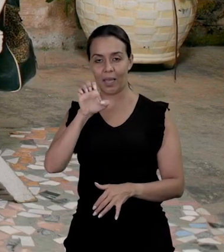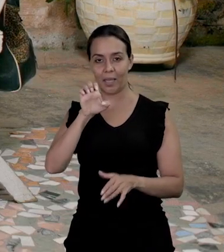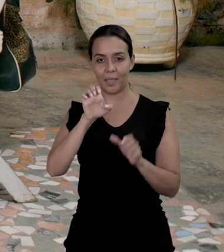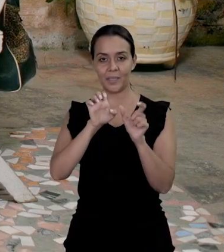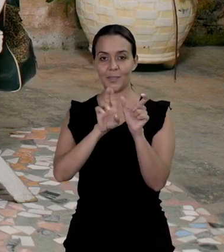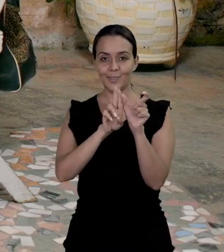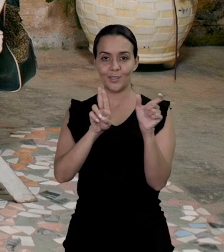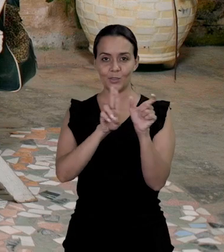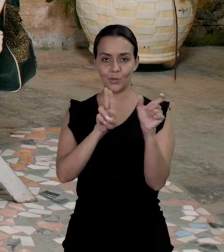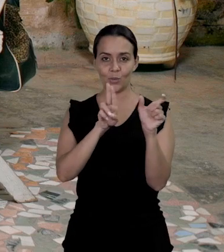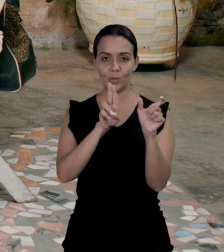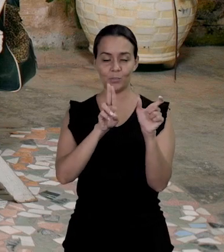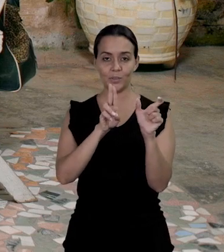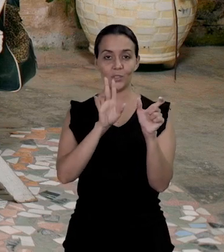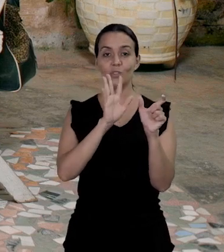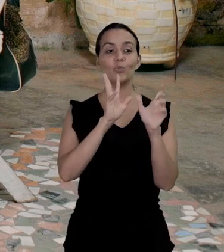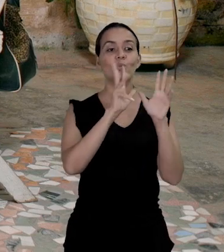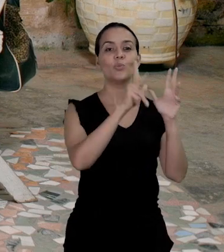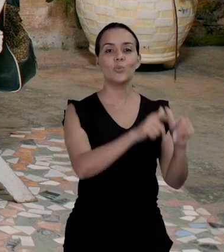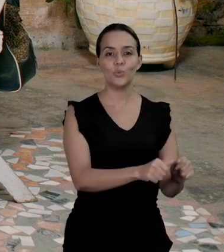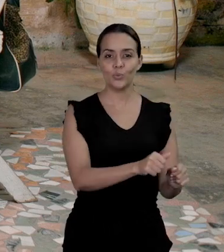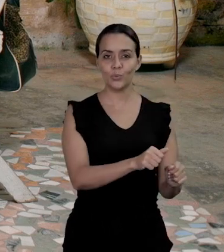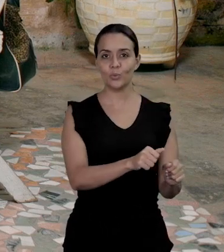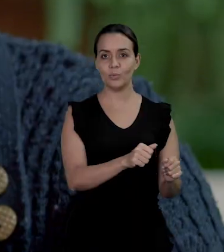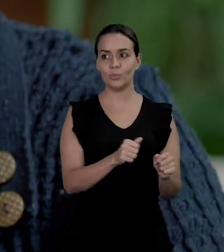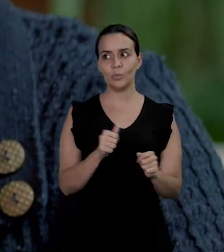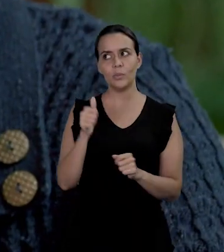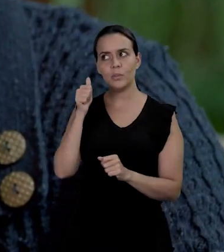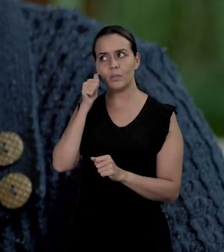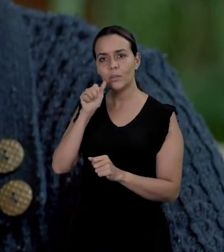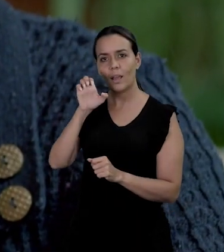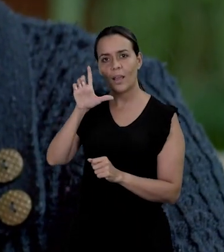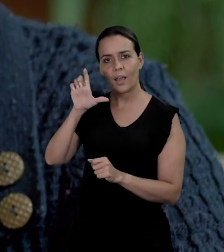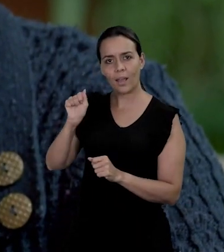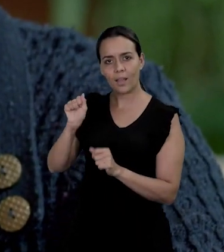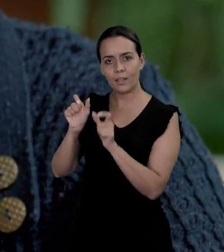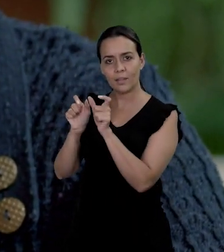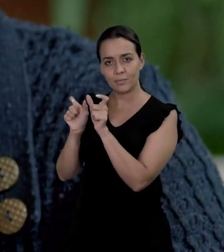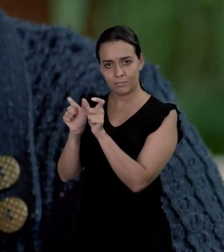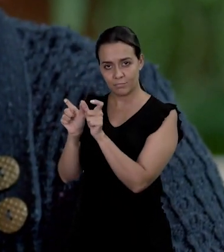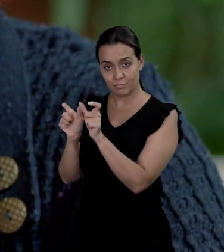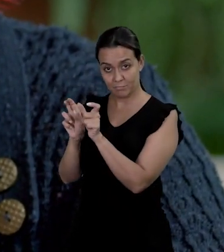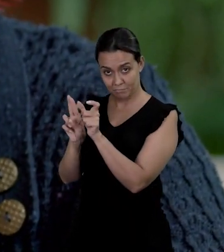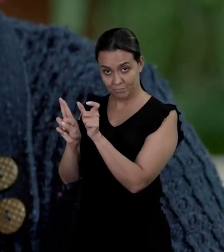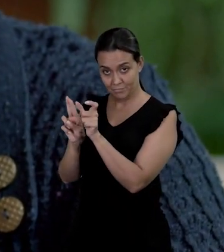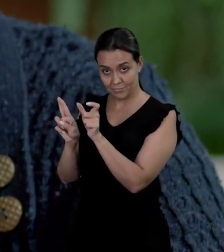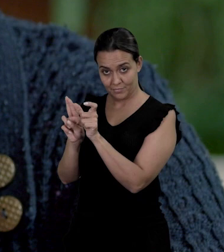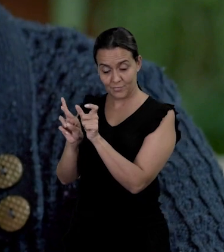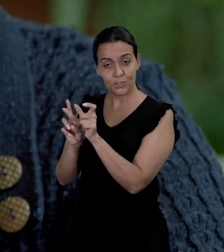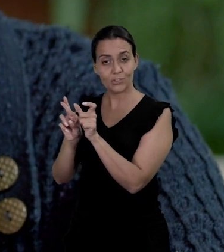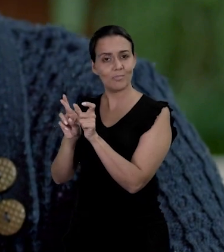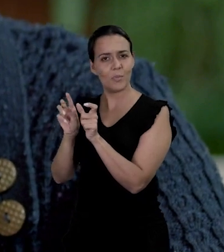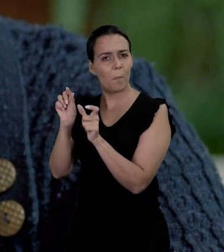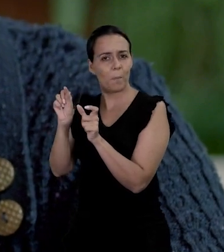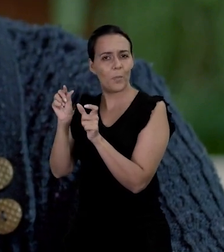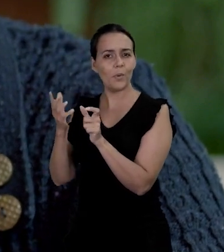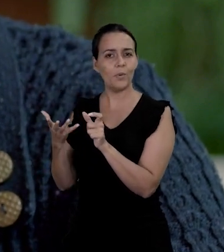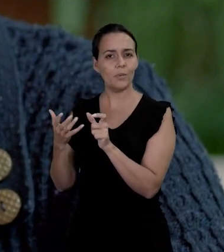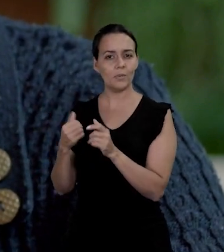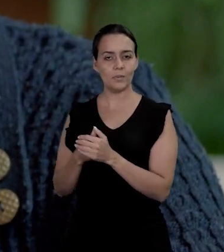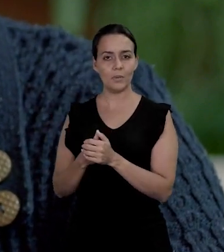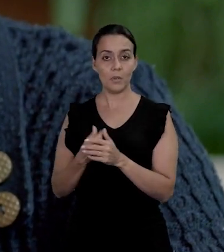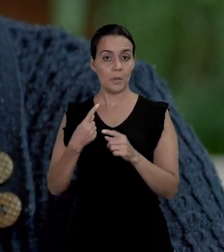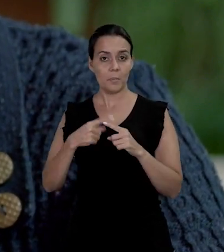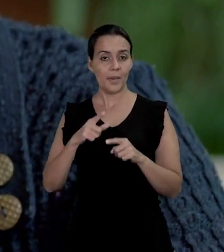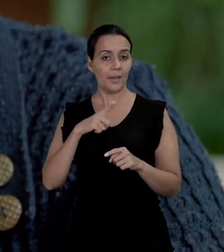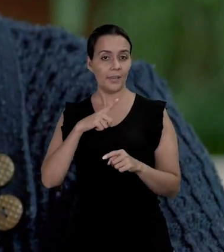geral, né? E o feminino só em situações específicas. O meu filho, ele quer ser, né, identificado como menino, então é o pronome masculino.